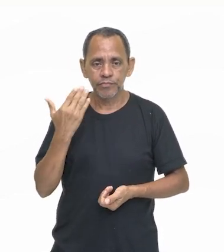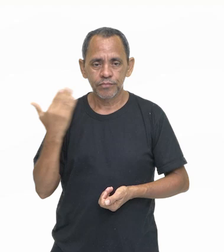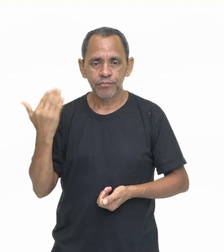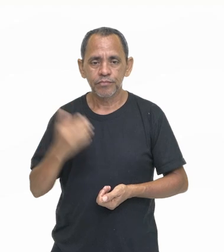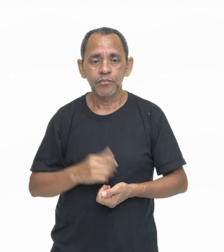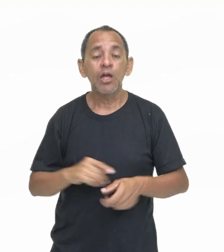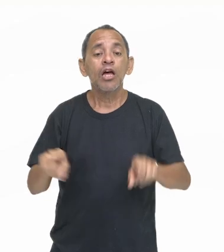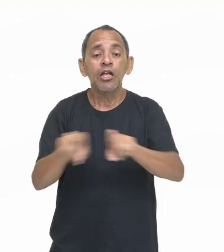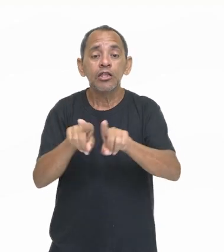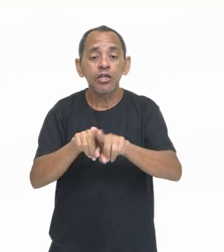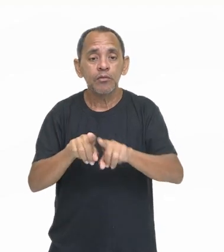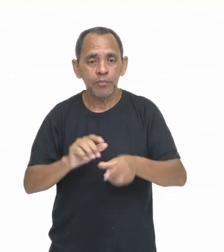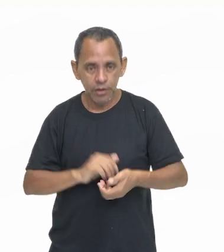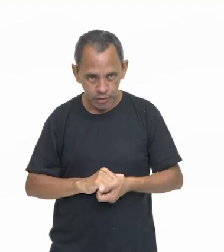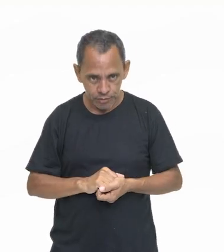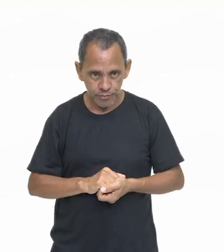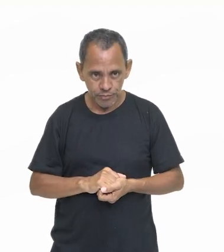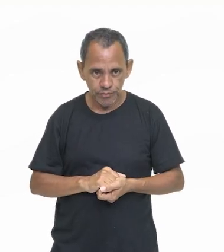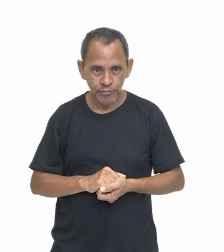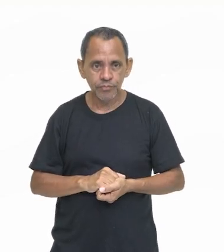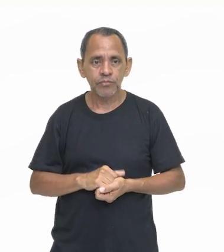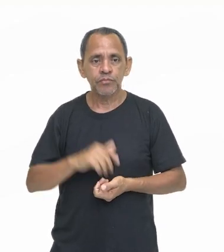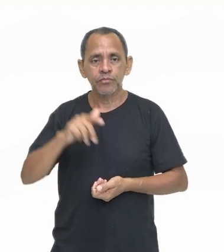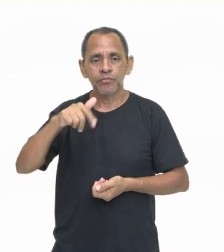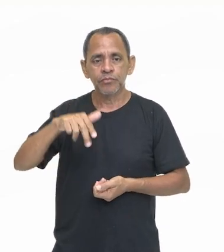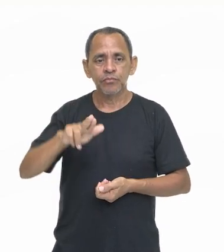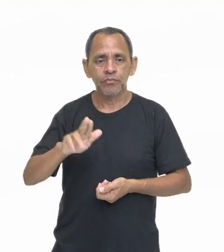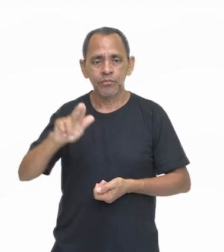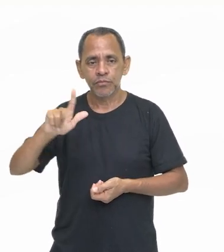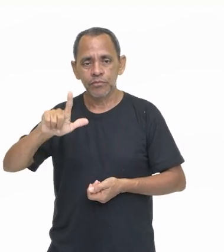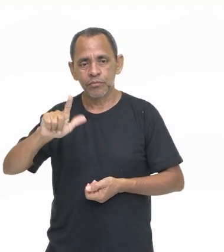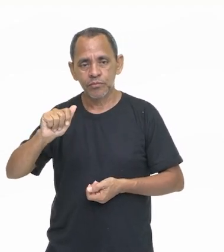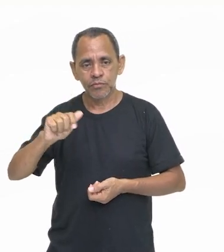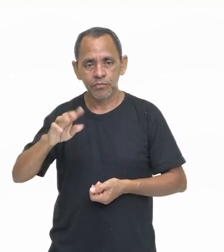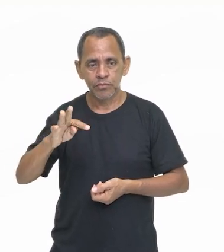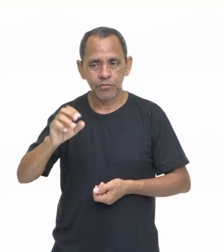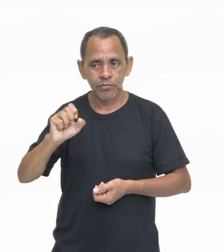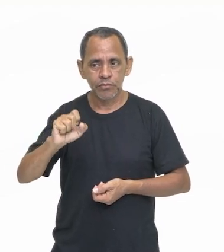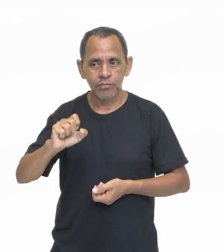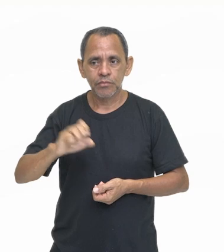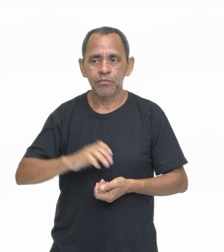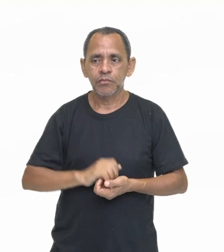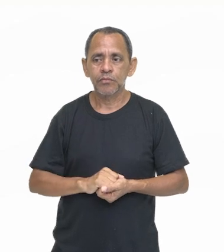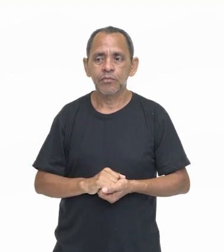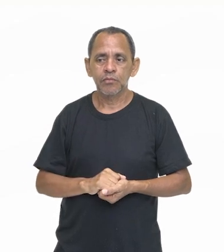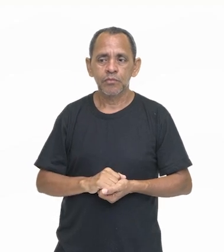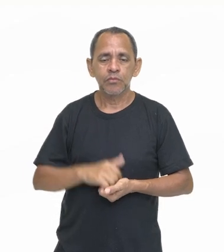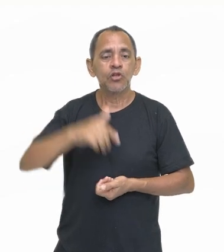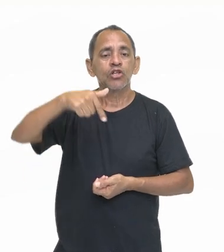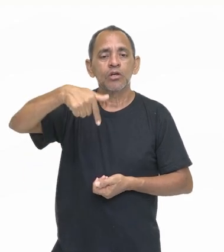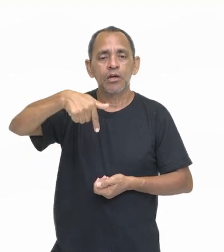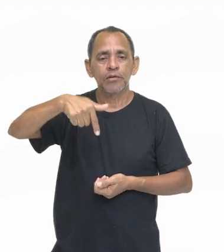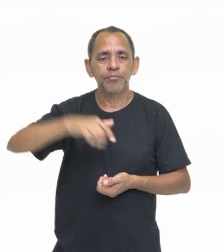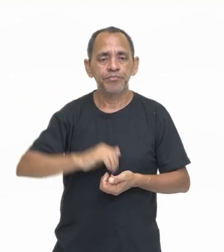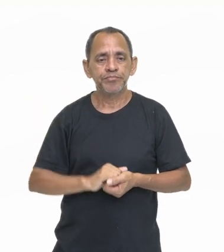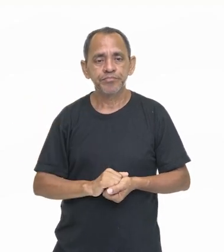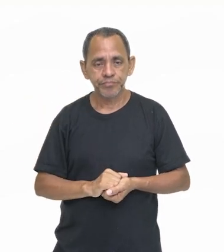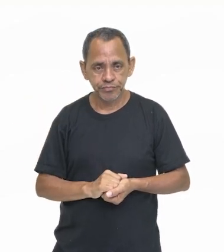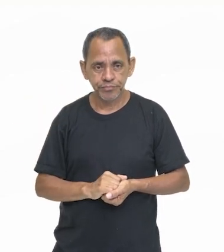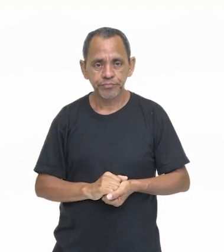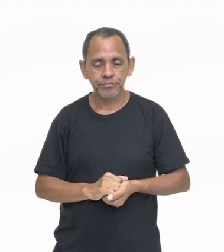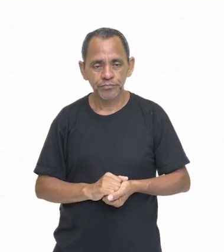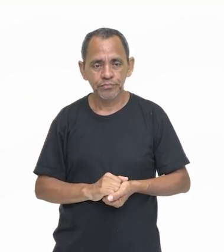também do quilate, que é uma unidade que é usada para medir pedras preciosas e metais preciosos. E aí, 1